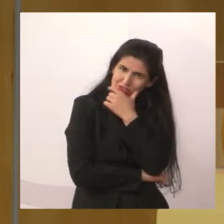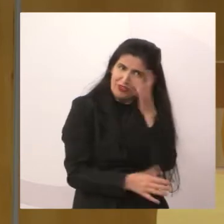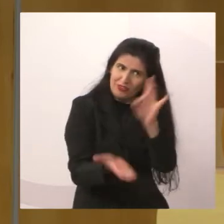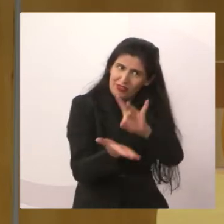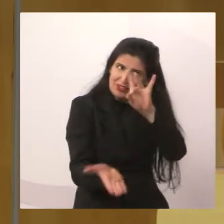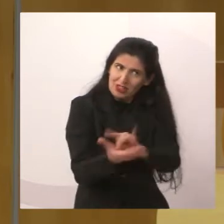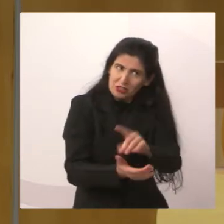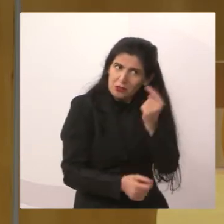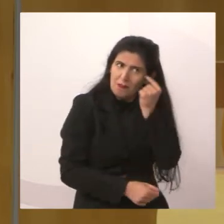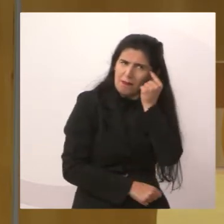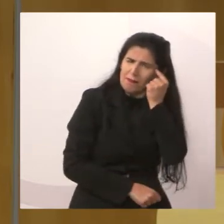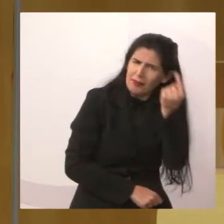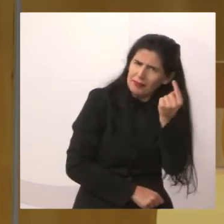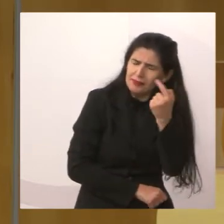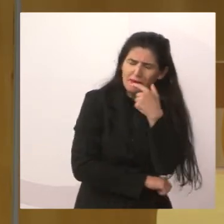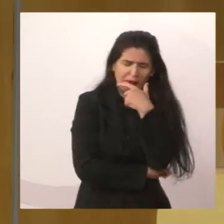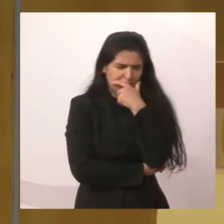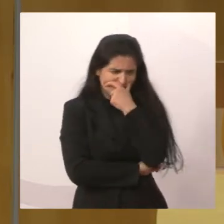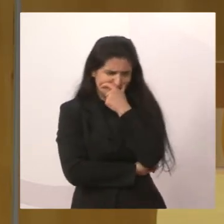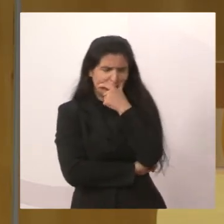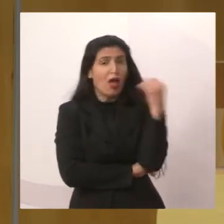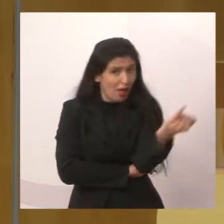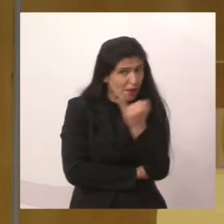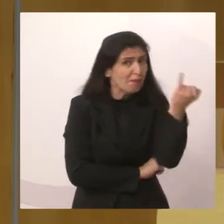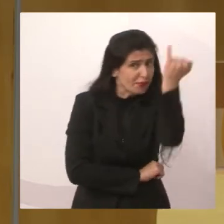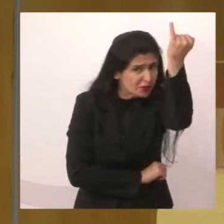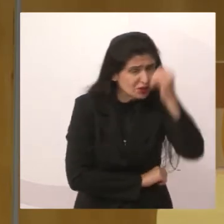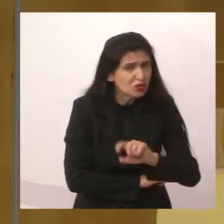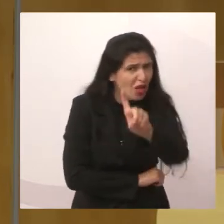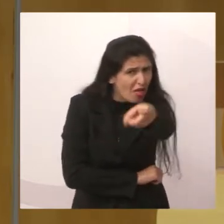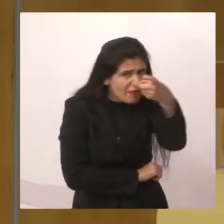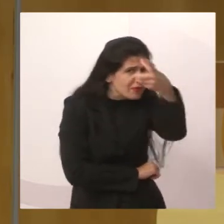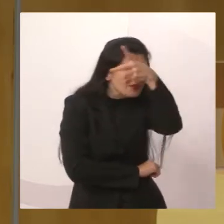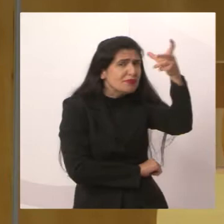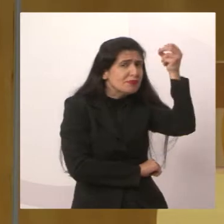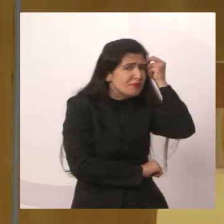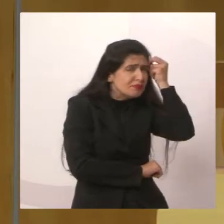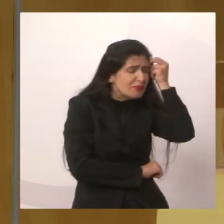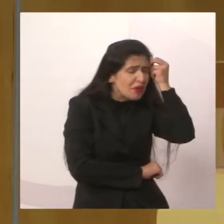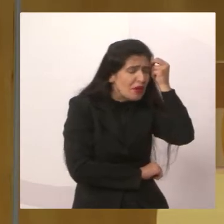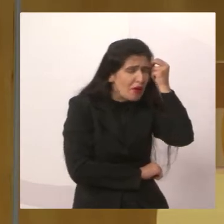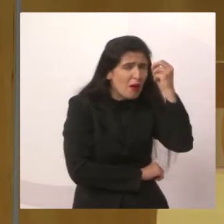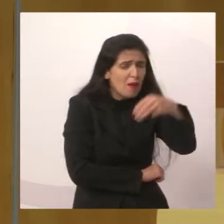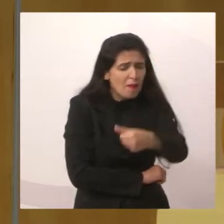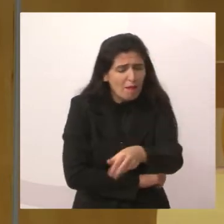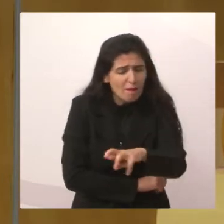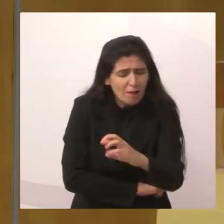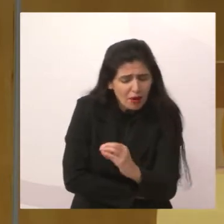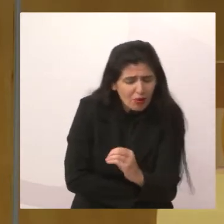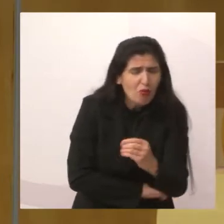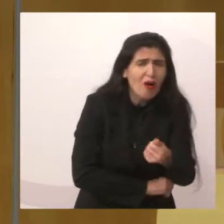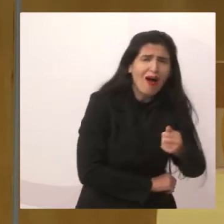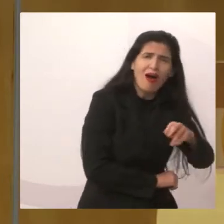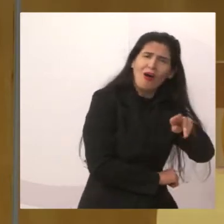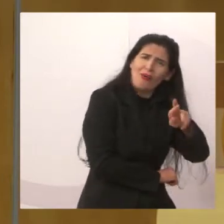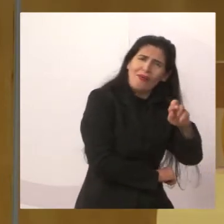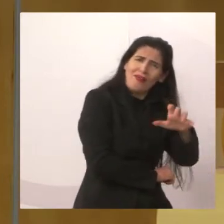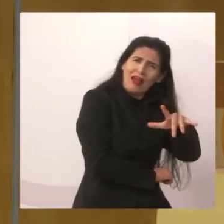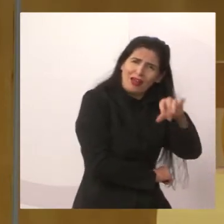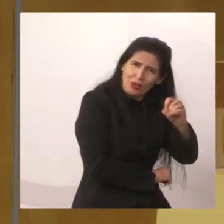que certamente importa ao ex-prefeito Marco Aurélio. Uma pessoa extremamente